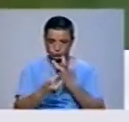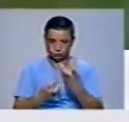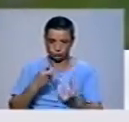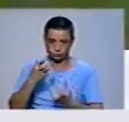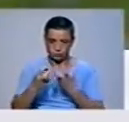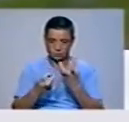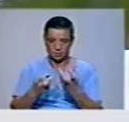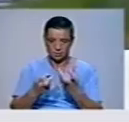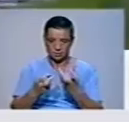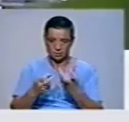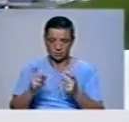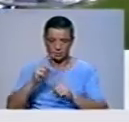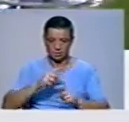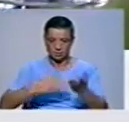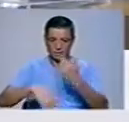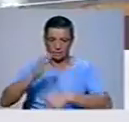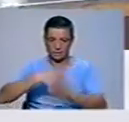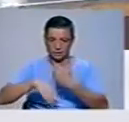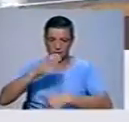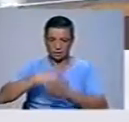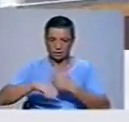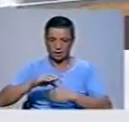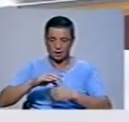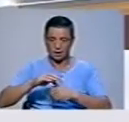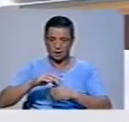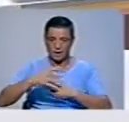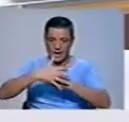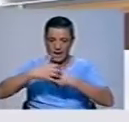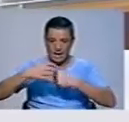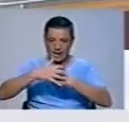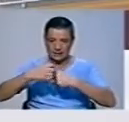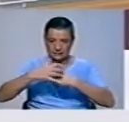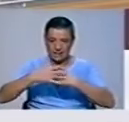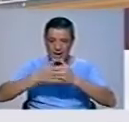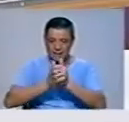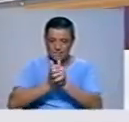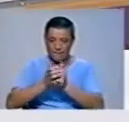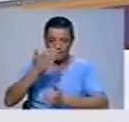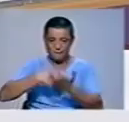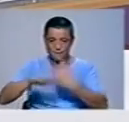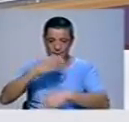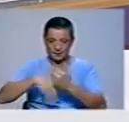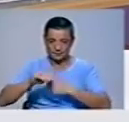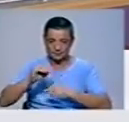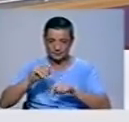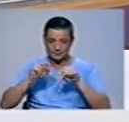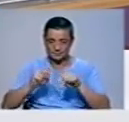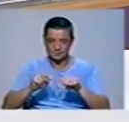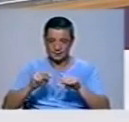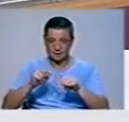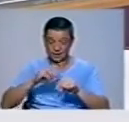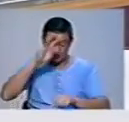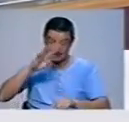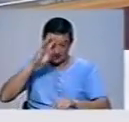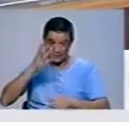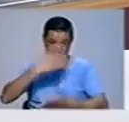que não retirei a casquinha de limão, mas vou fazê-lo agora, que já encontrei ali,